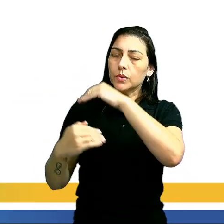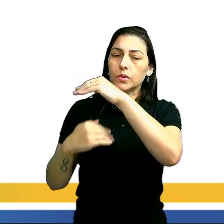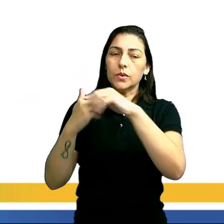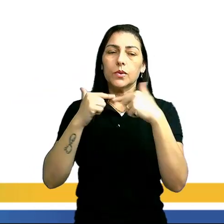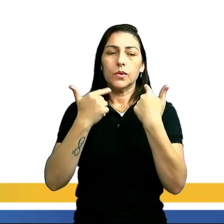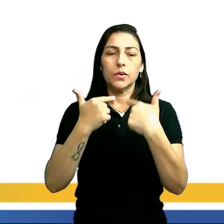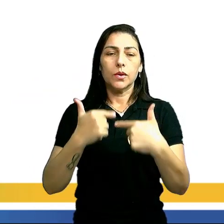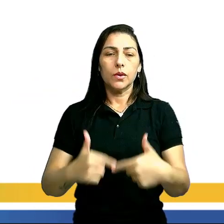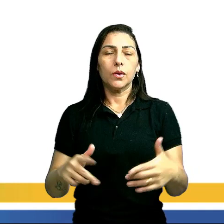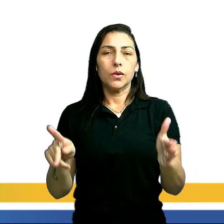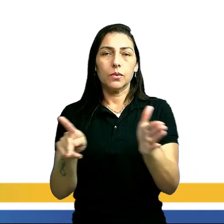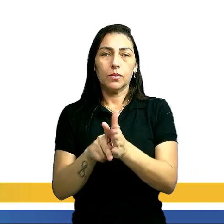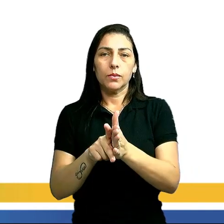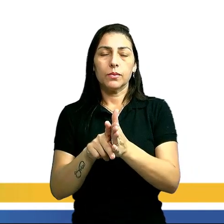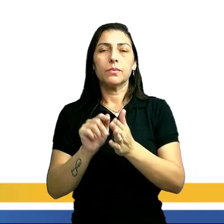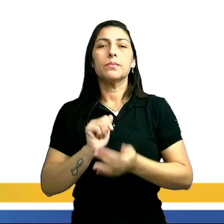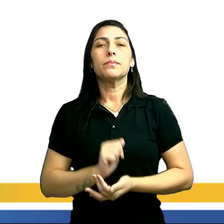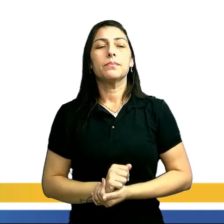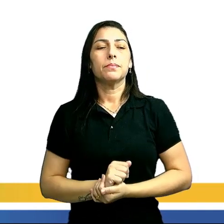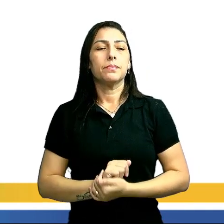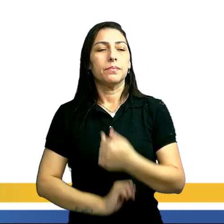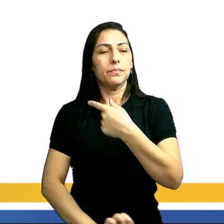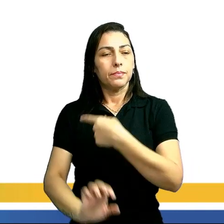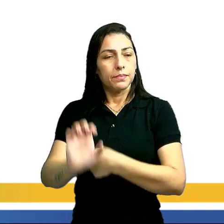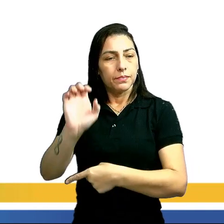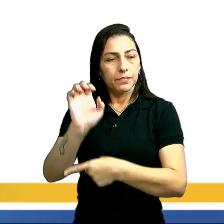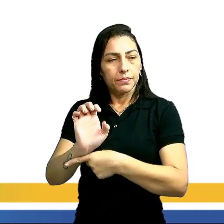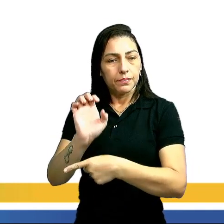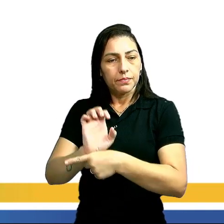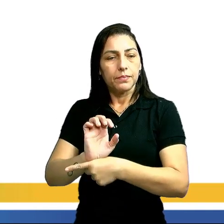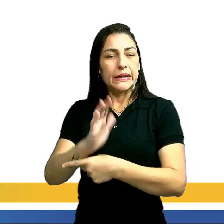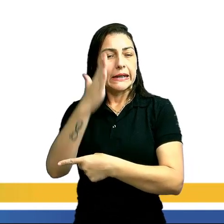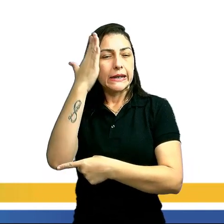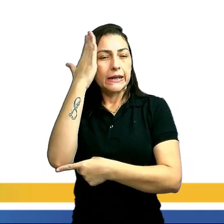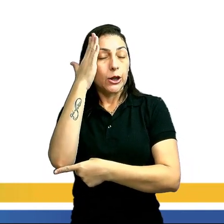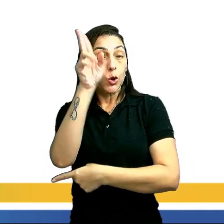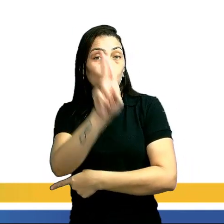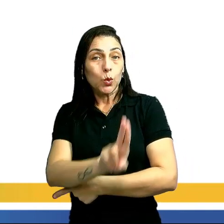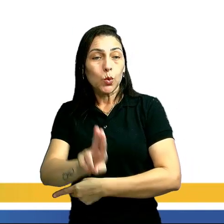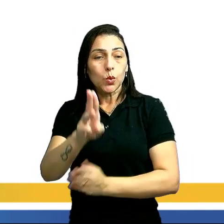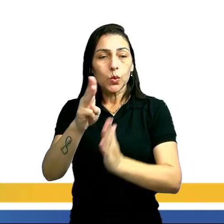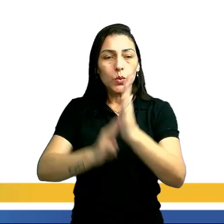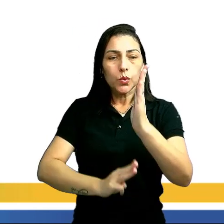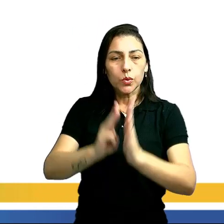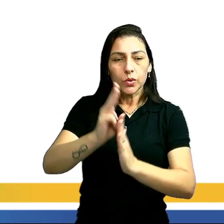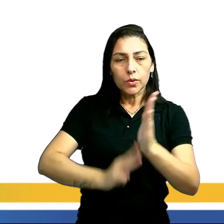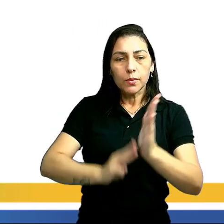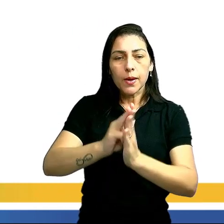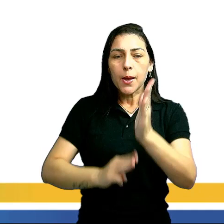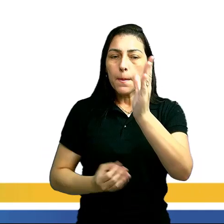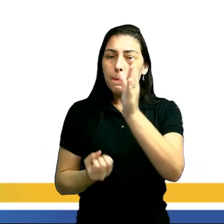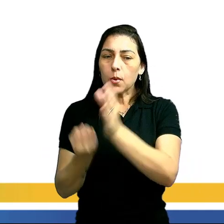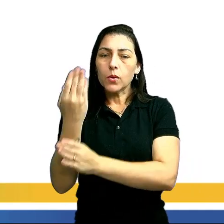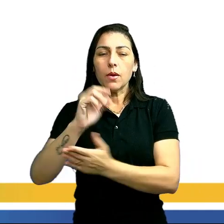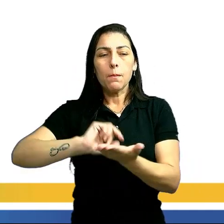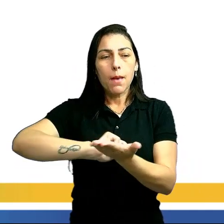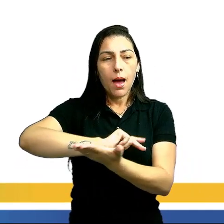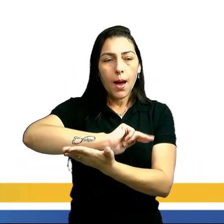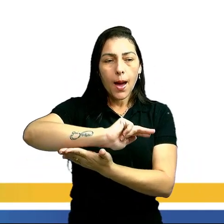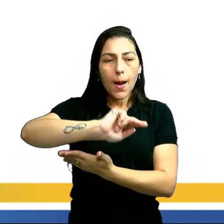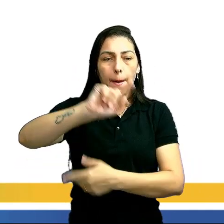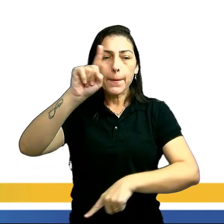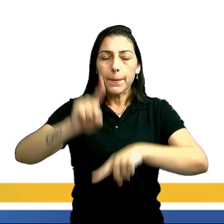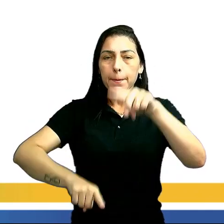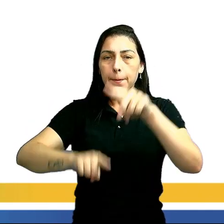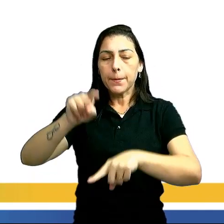revelando o desenvolvimento de uma linguagem própria. Letra E. Entendimento sobre o uso de métodos